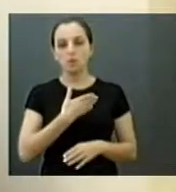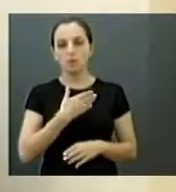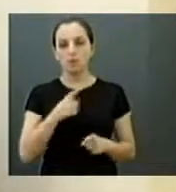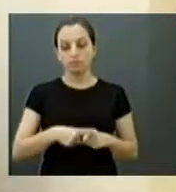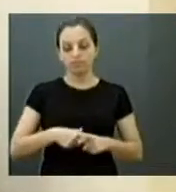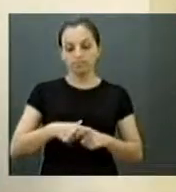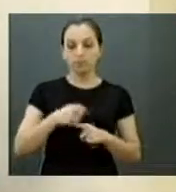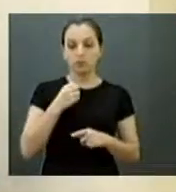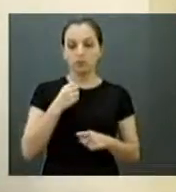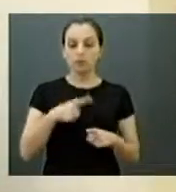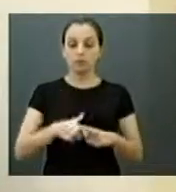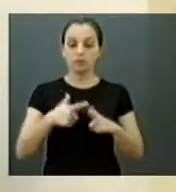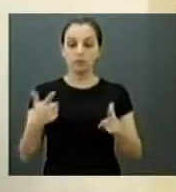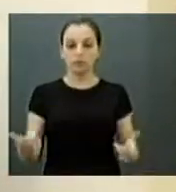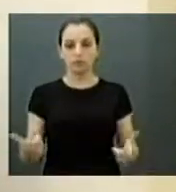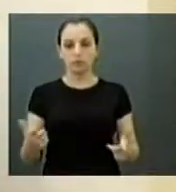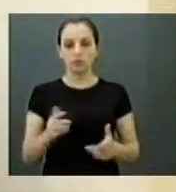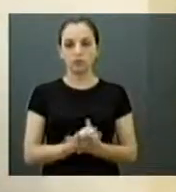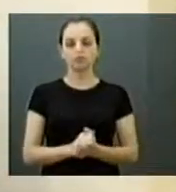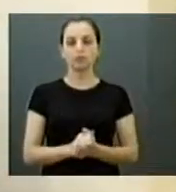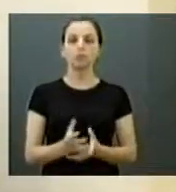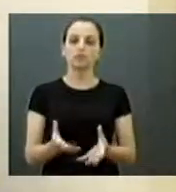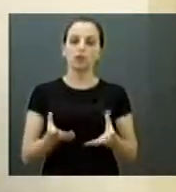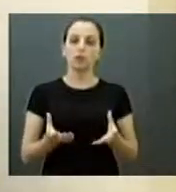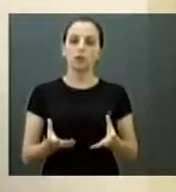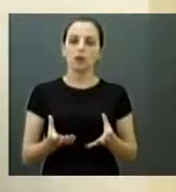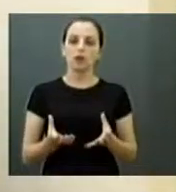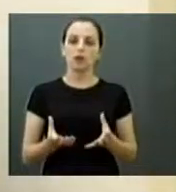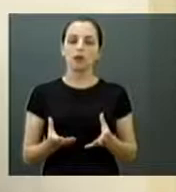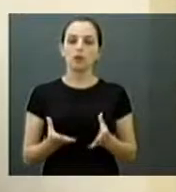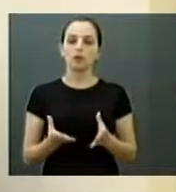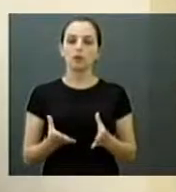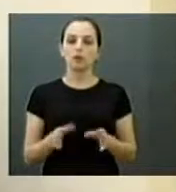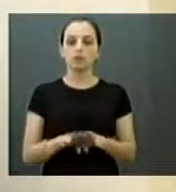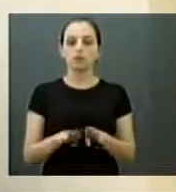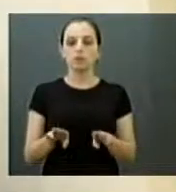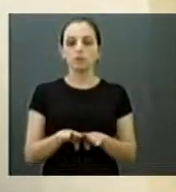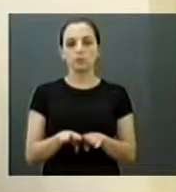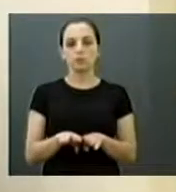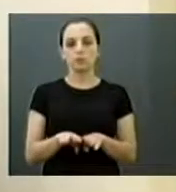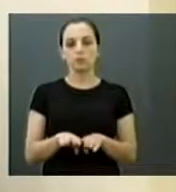sorte. Eu queria também, no meu restinho de tempo,